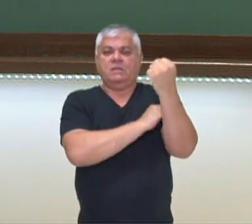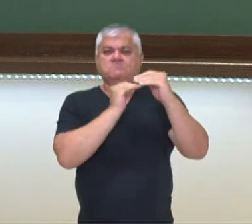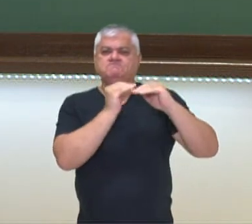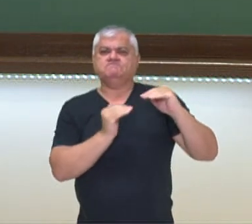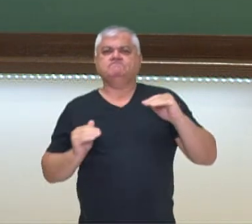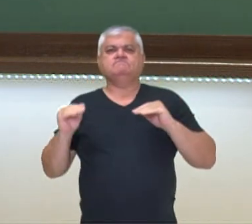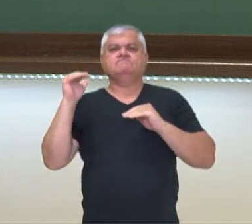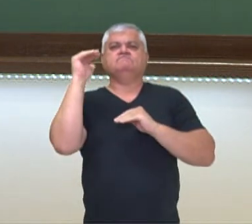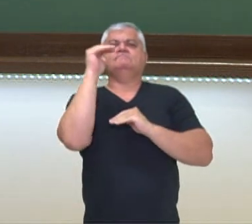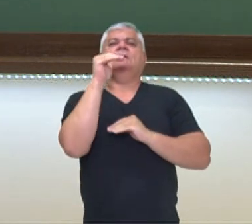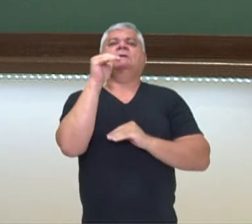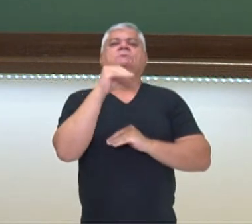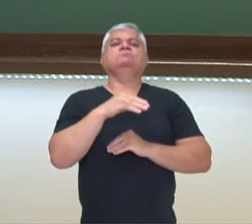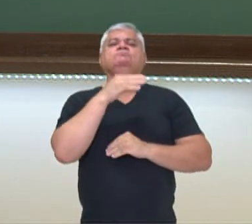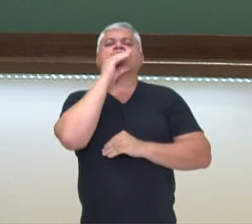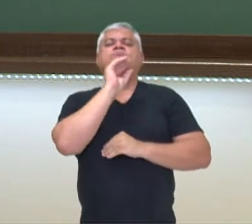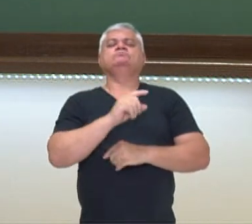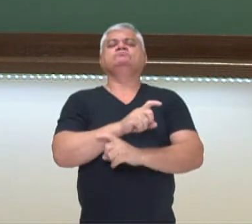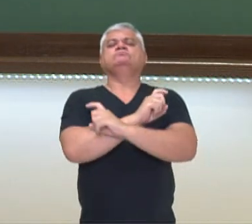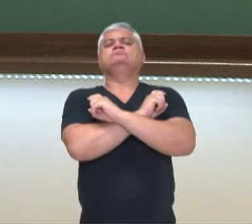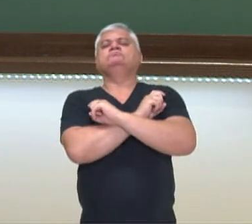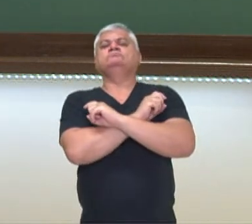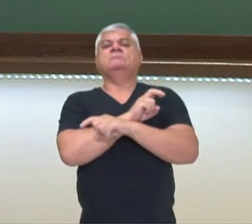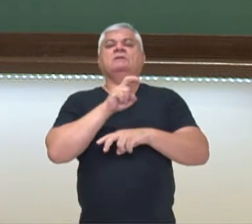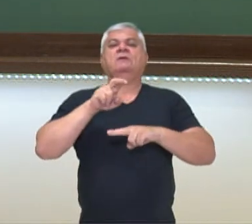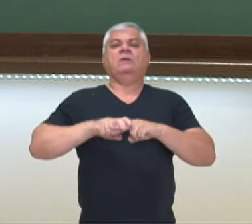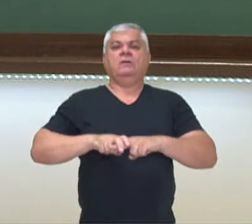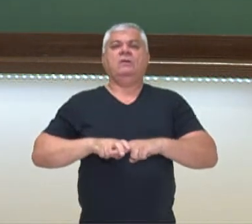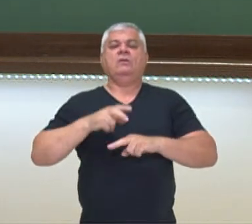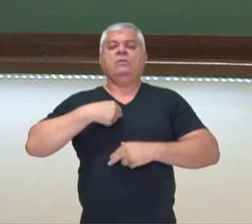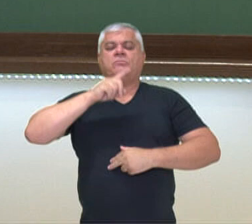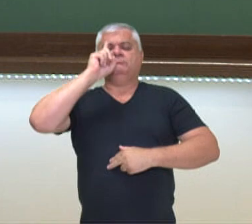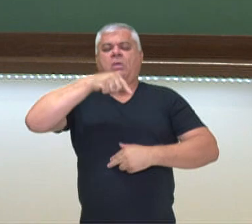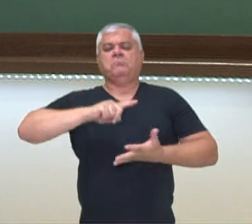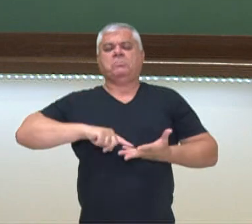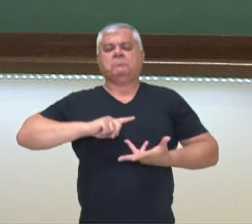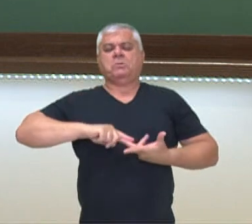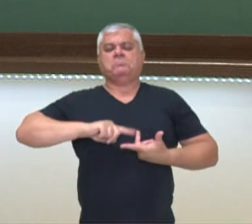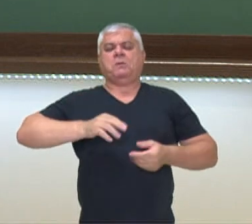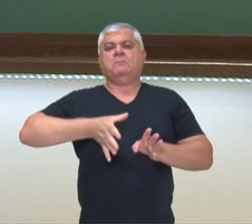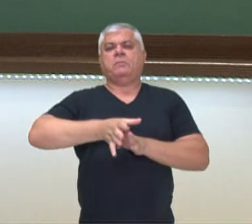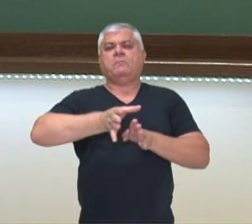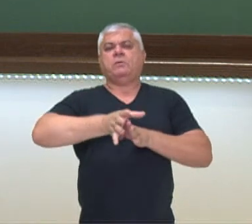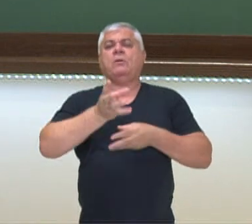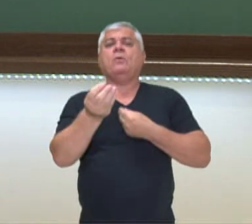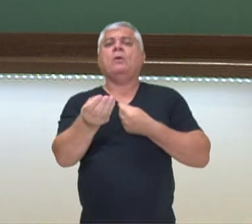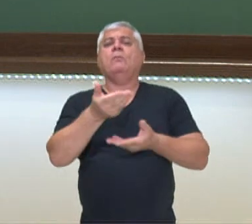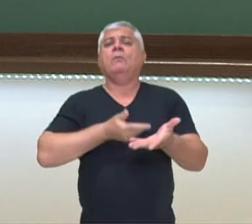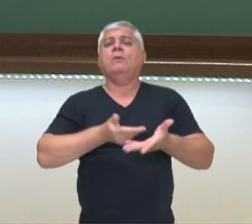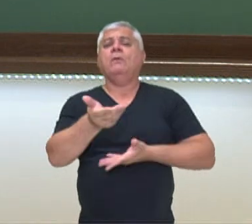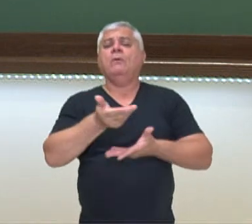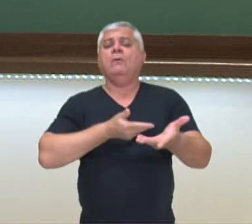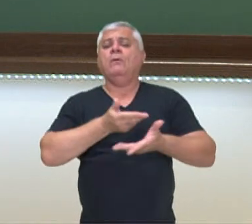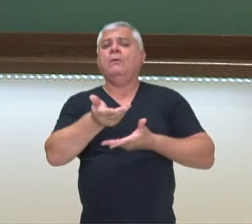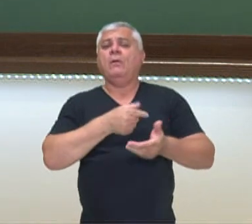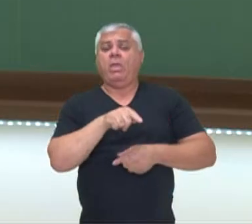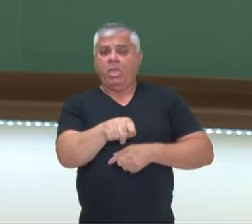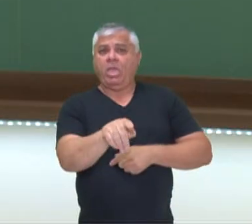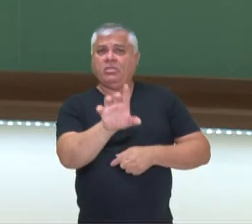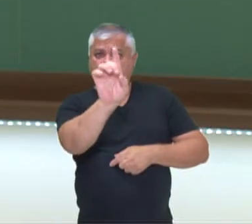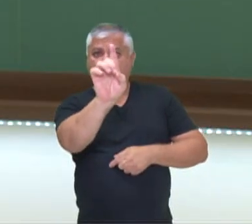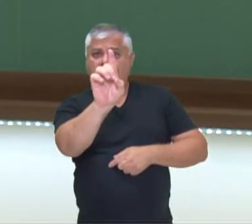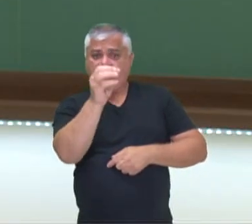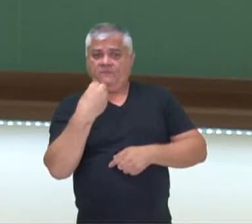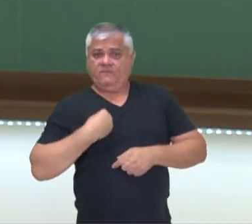outro deus aqui se encontra demonstrando sobre o faraó. Como que era essa relação, então, entre um deus